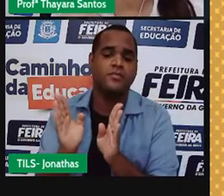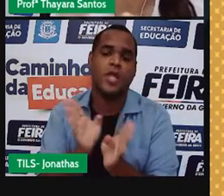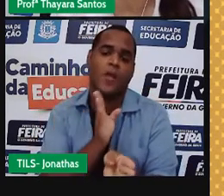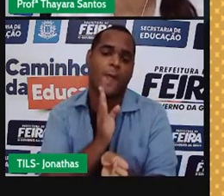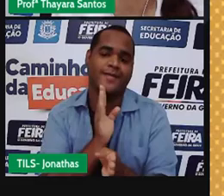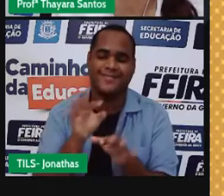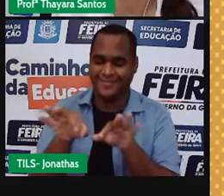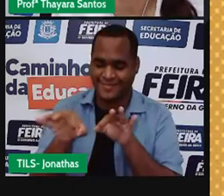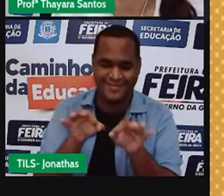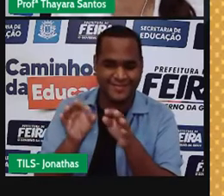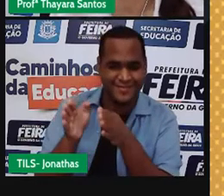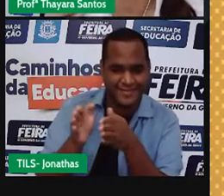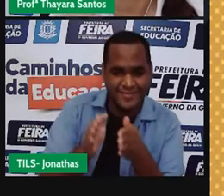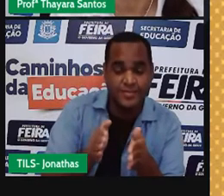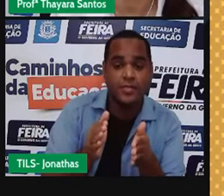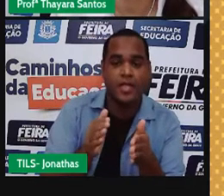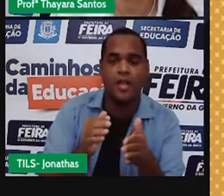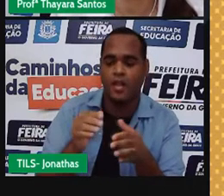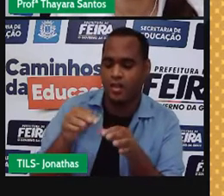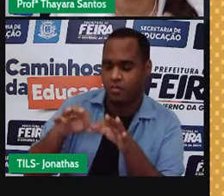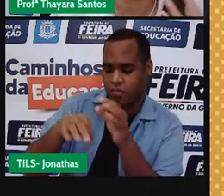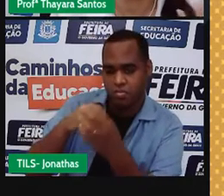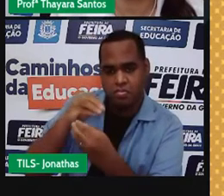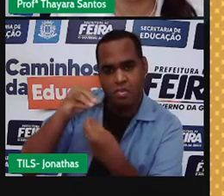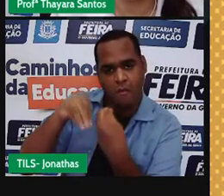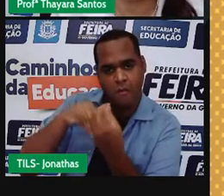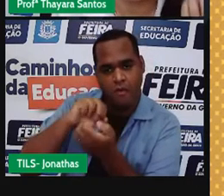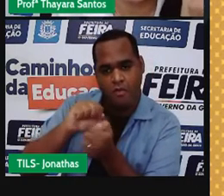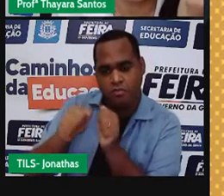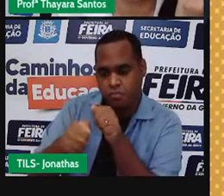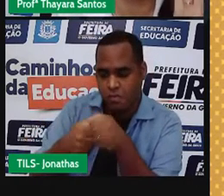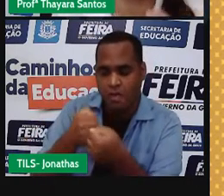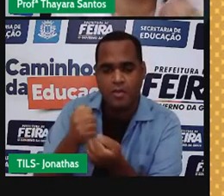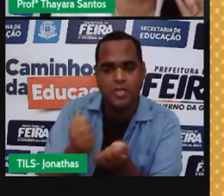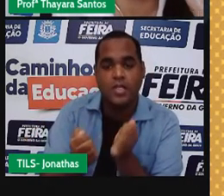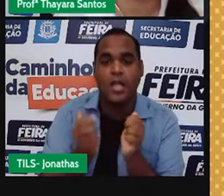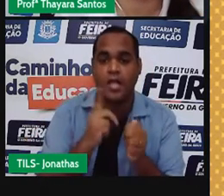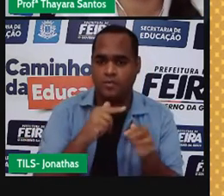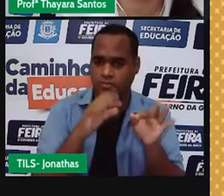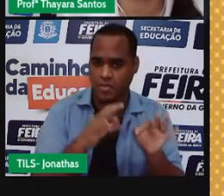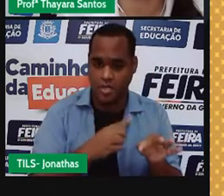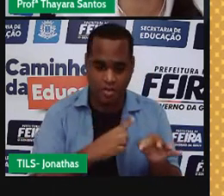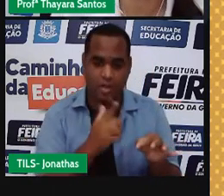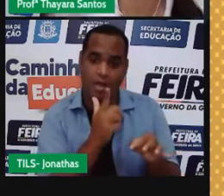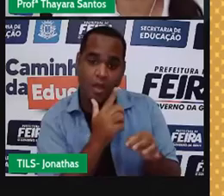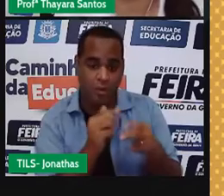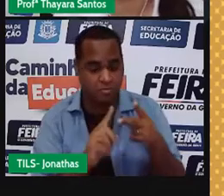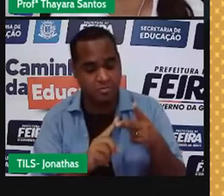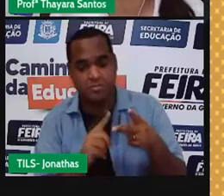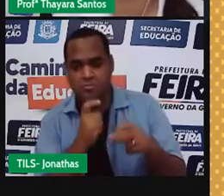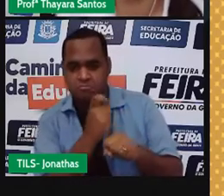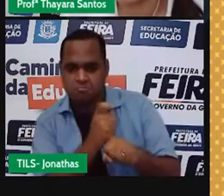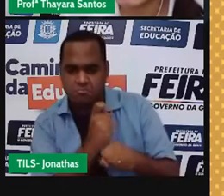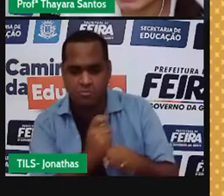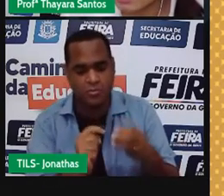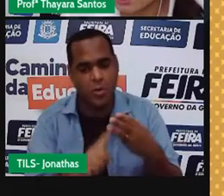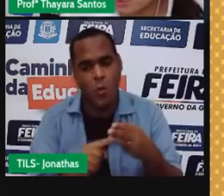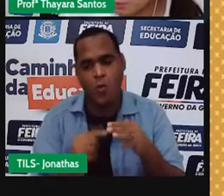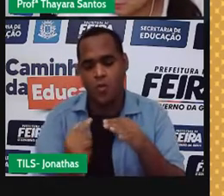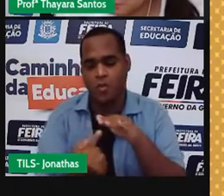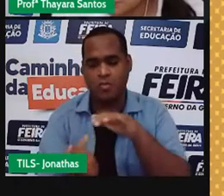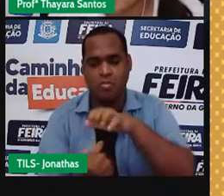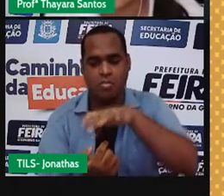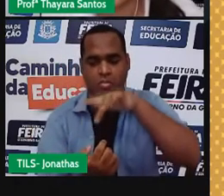vão se organizando naquela matéria a gente determina se ela vai estar no estado líquido sólido ou